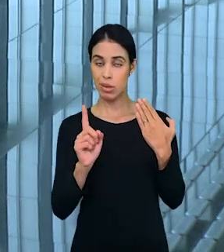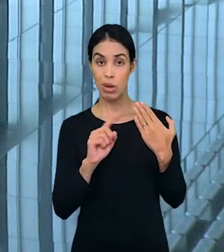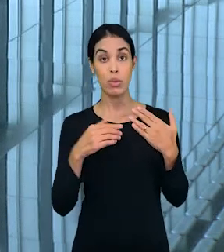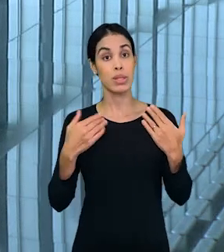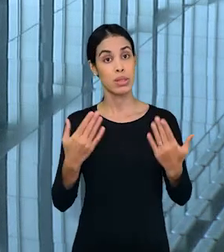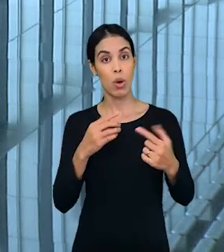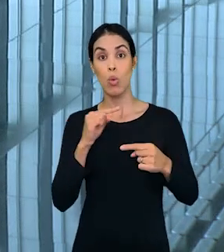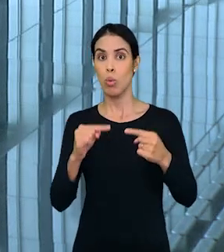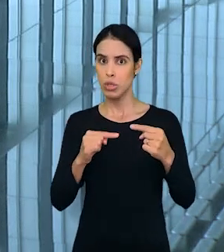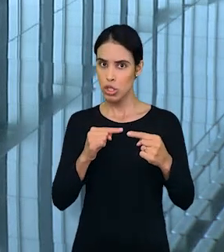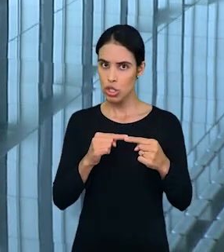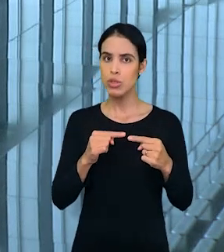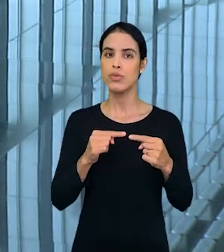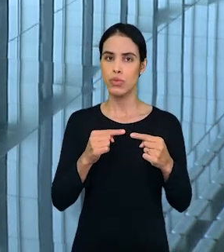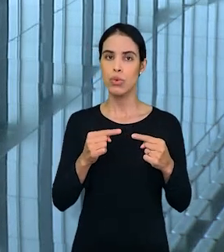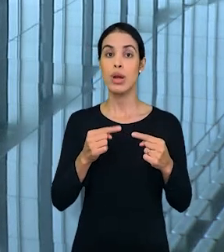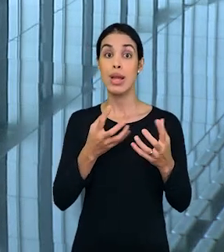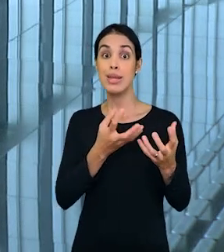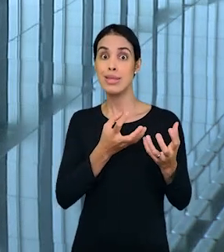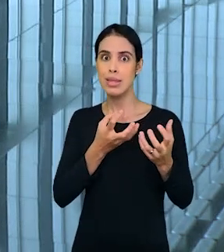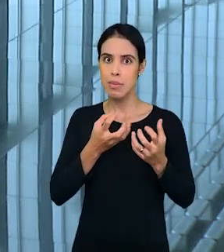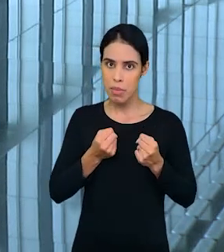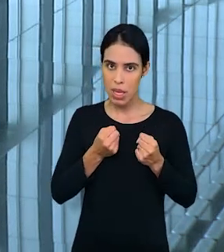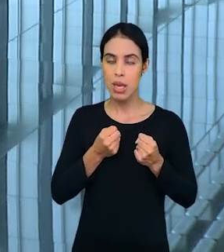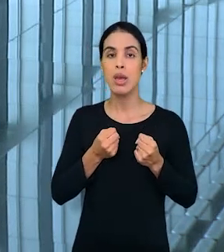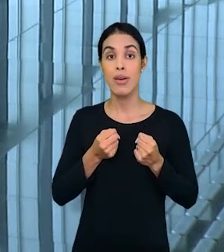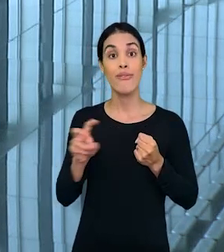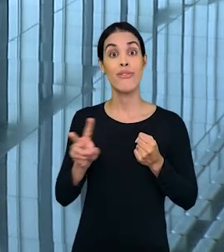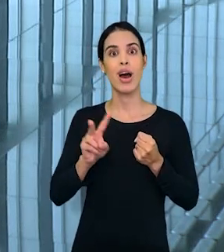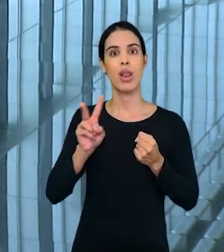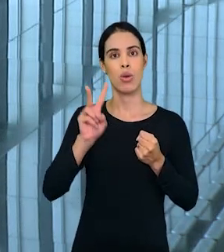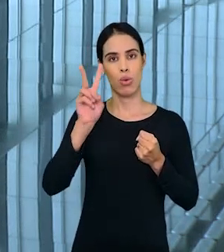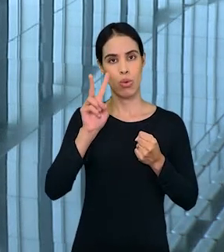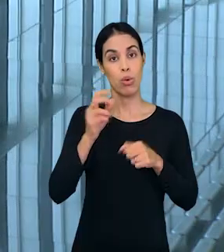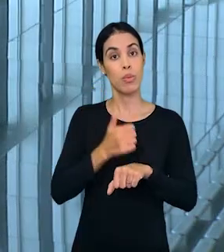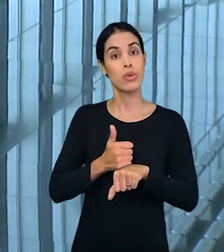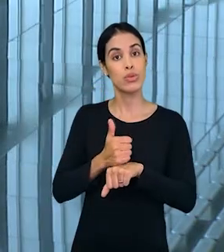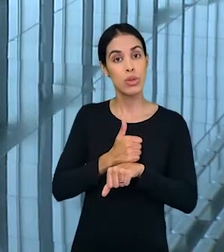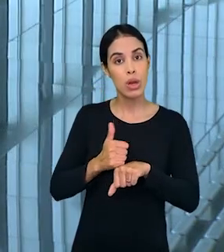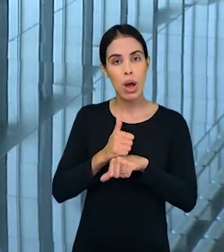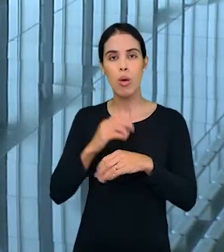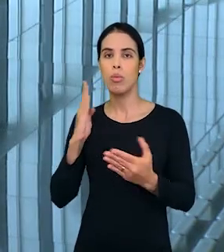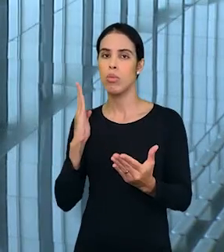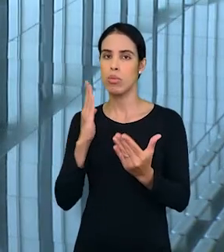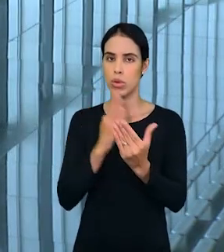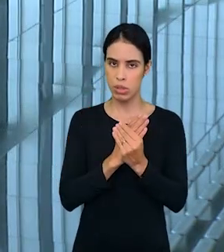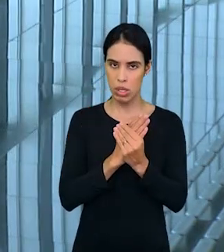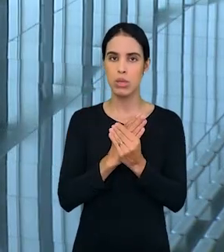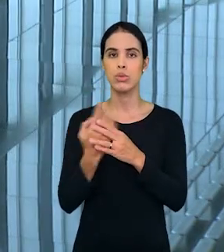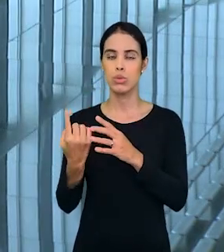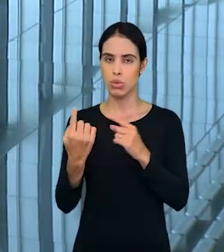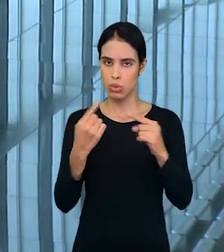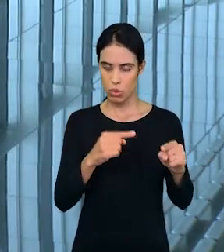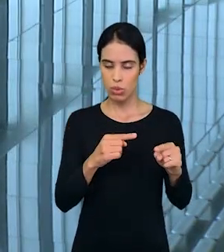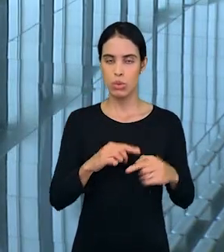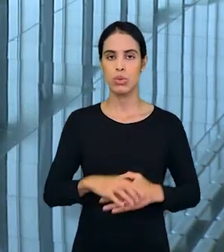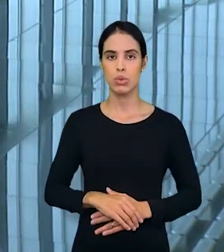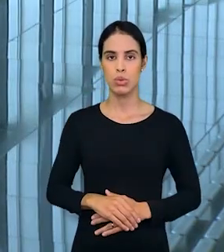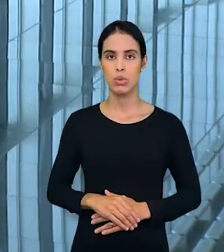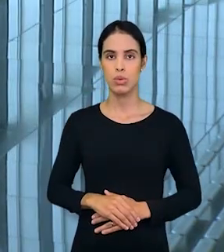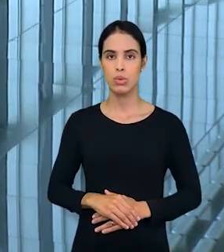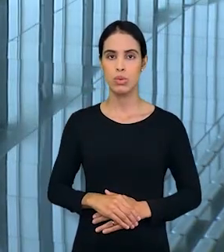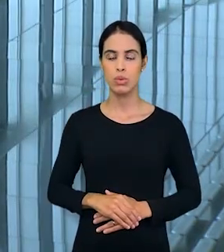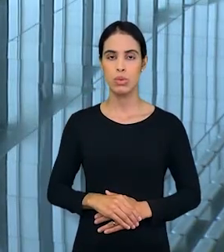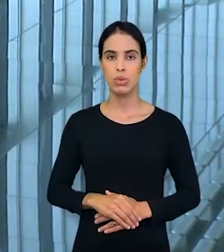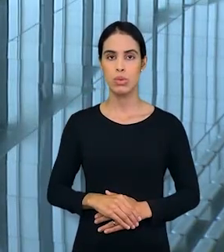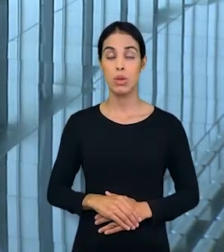Com o objetivo de continuar recebendo a gratificação de função, o profissional entrou com a ação trabalhista.